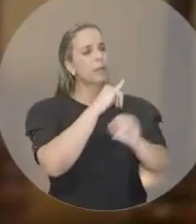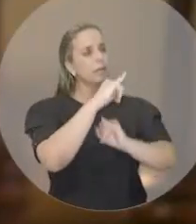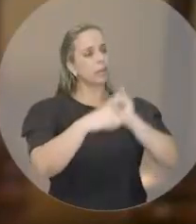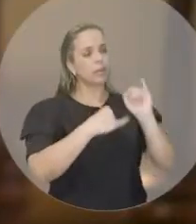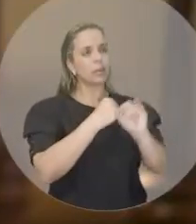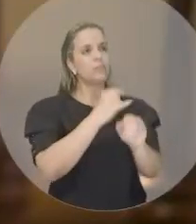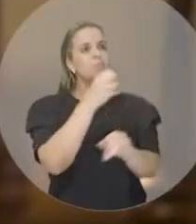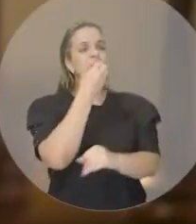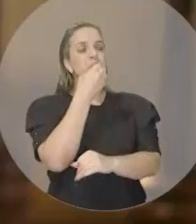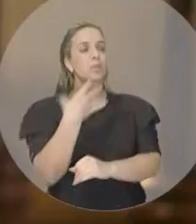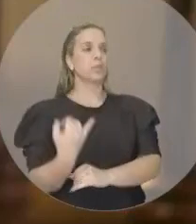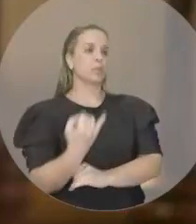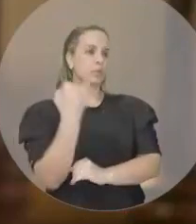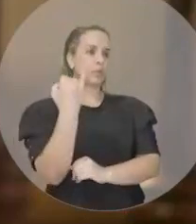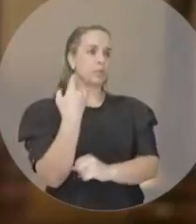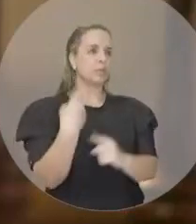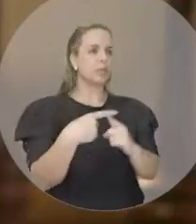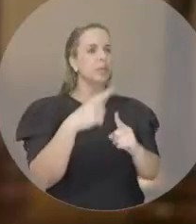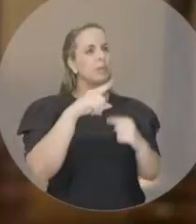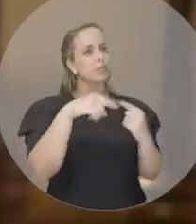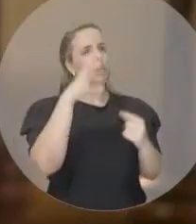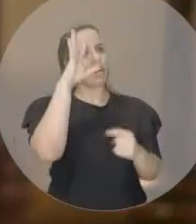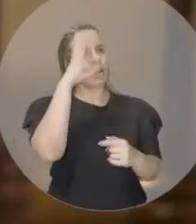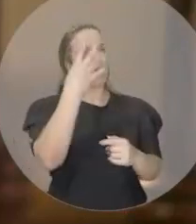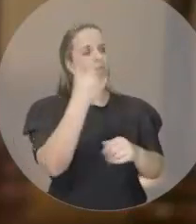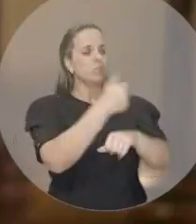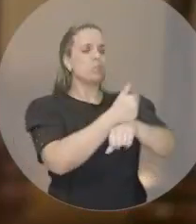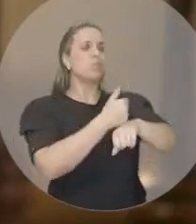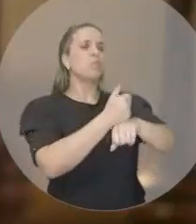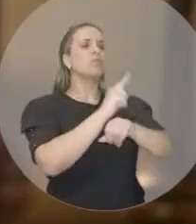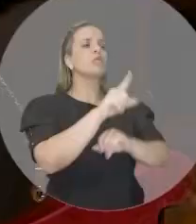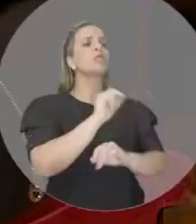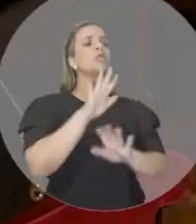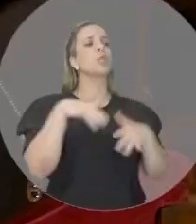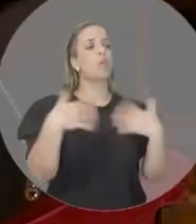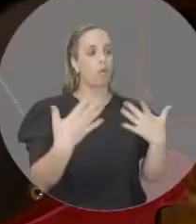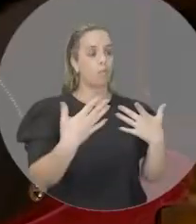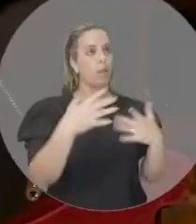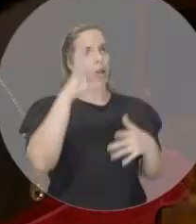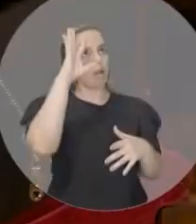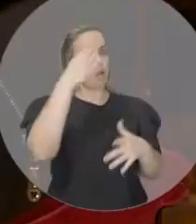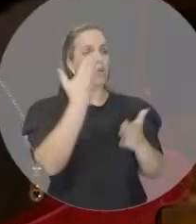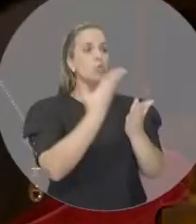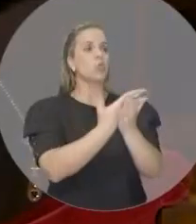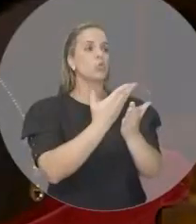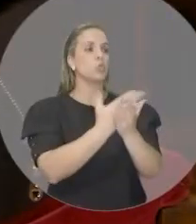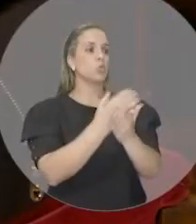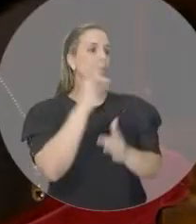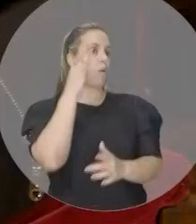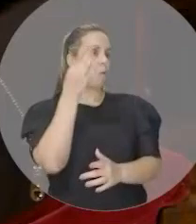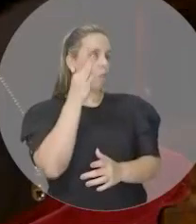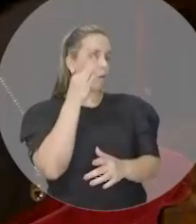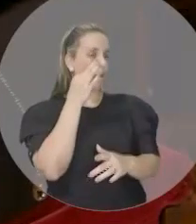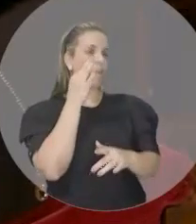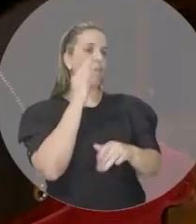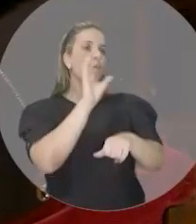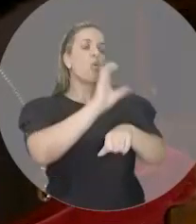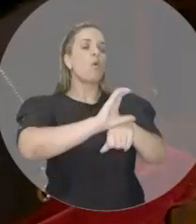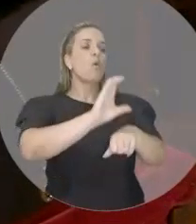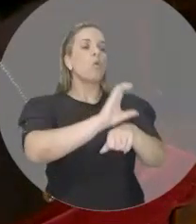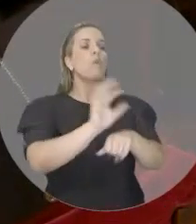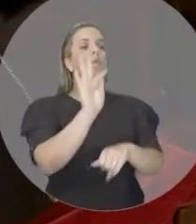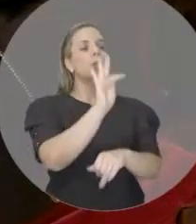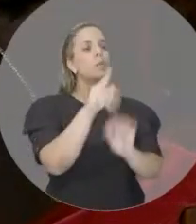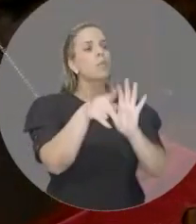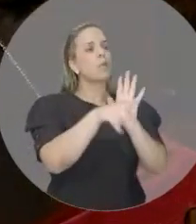muito importante quando eu decidi o que que eu ia fazer na minha vida. Aí fui fazer jornalismo na UFMT,